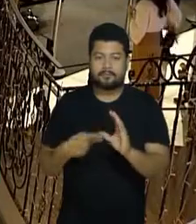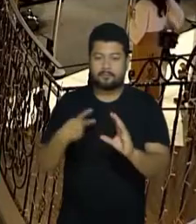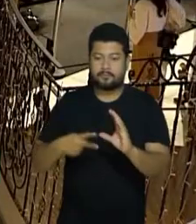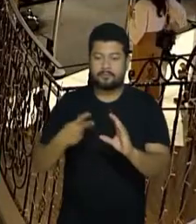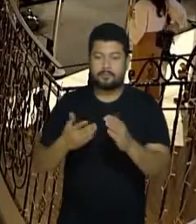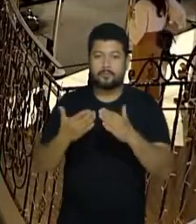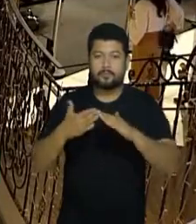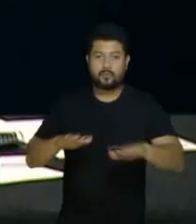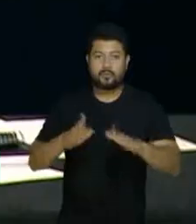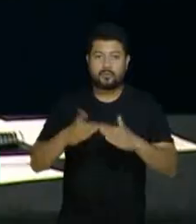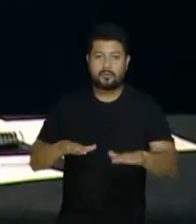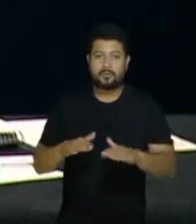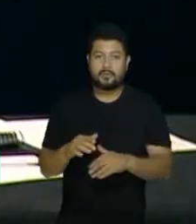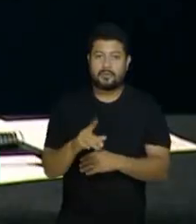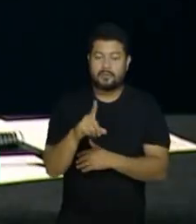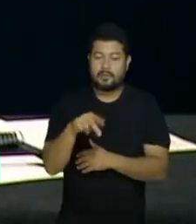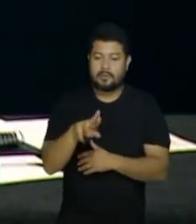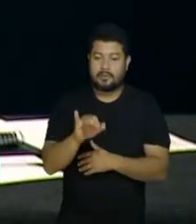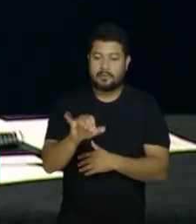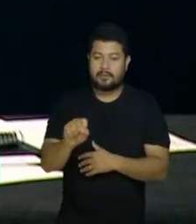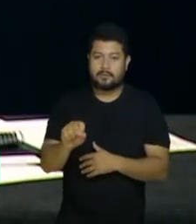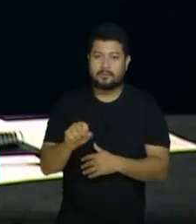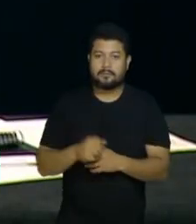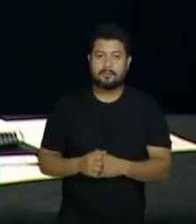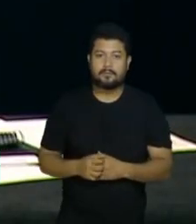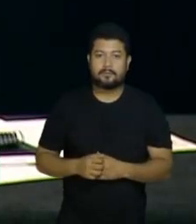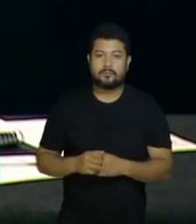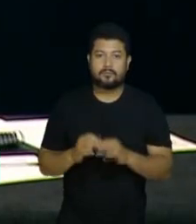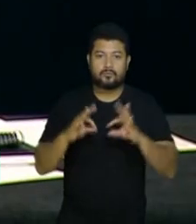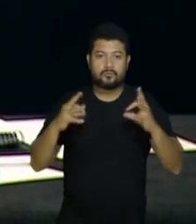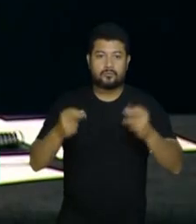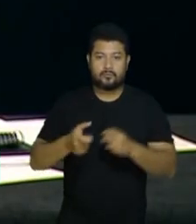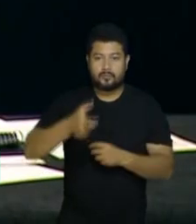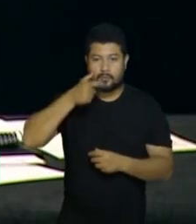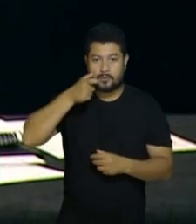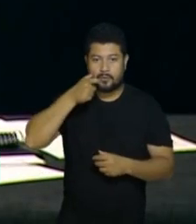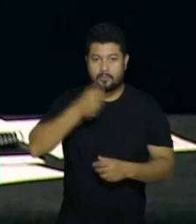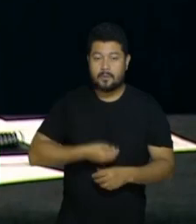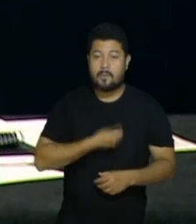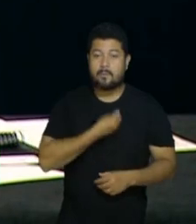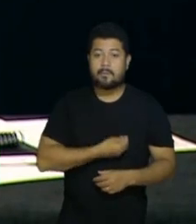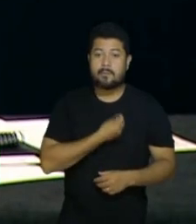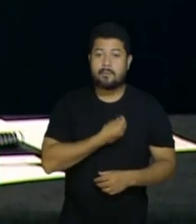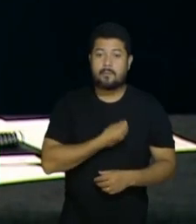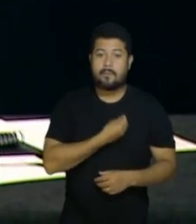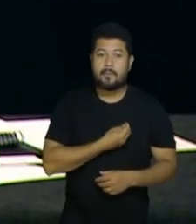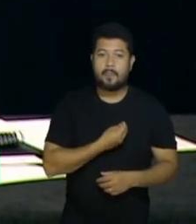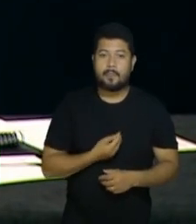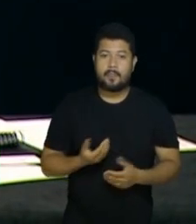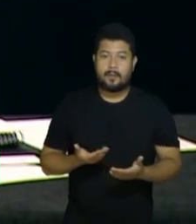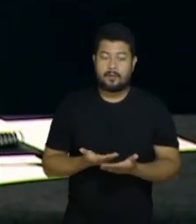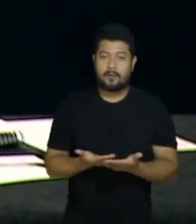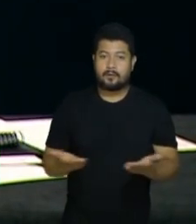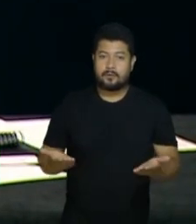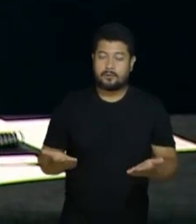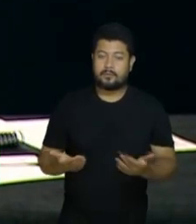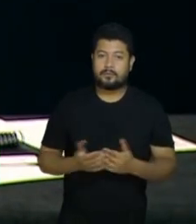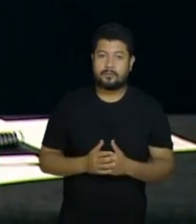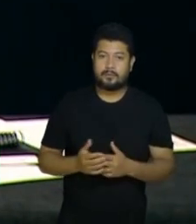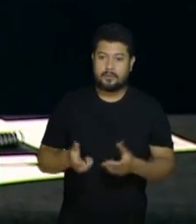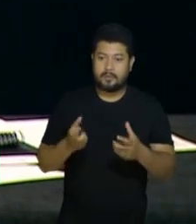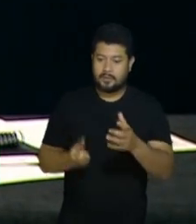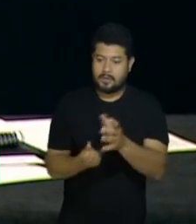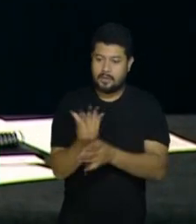bem-vindos. Para as pessoas que estão nos acompanhando presencialmente, nós procuramos criar esse